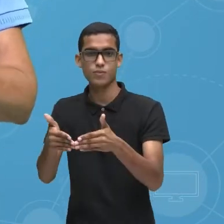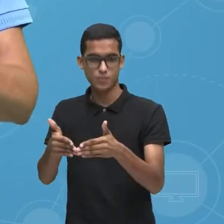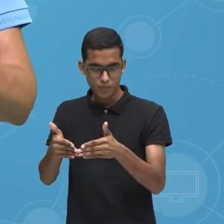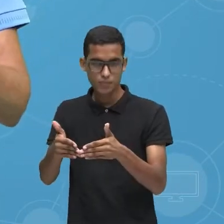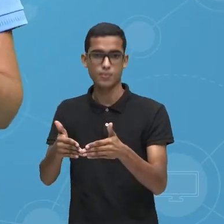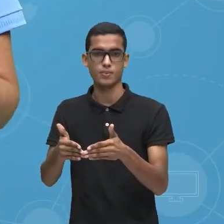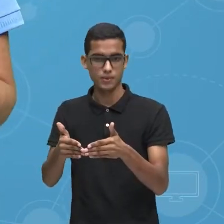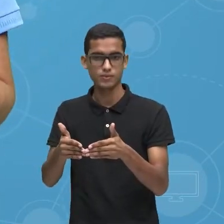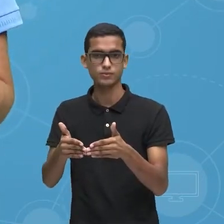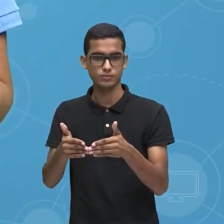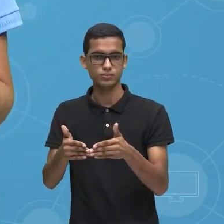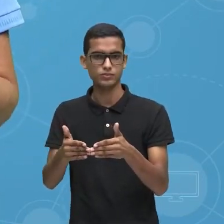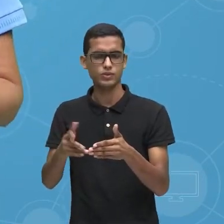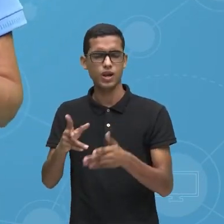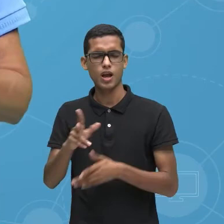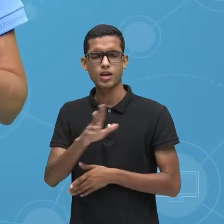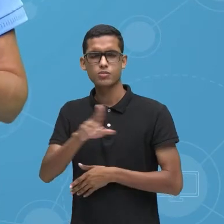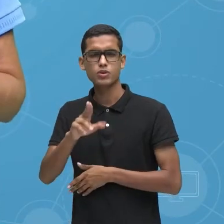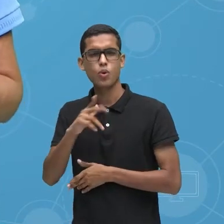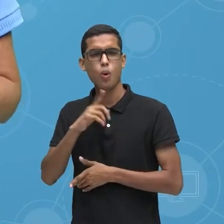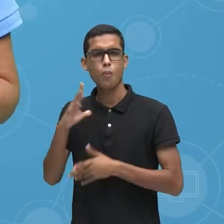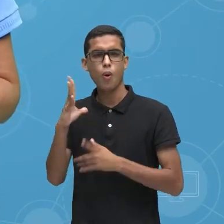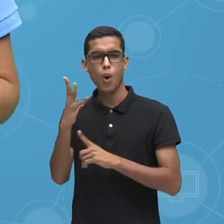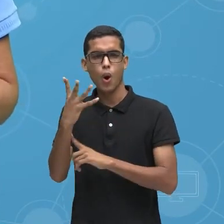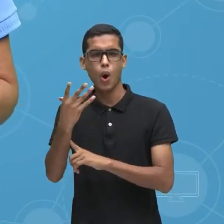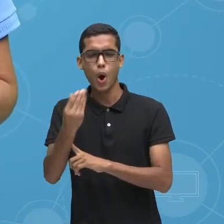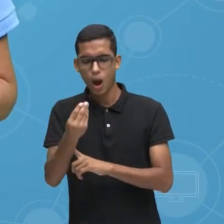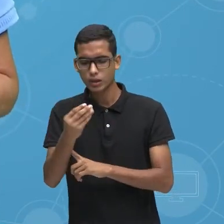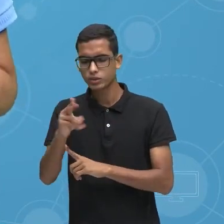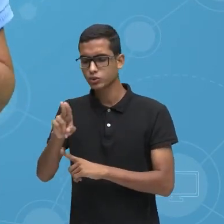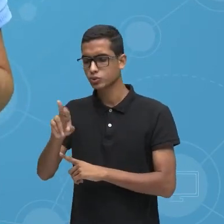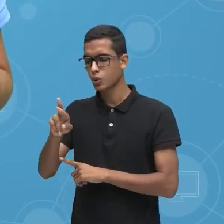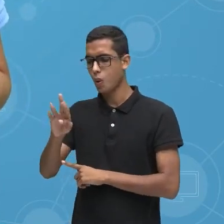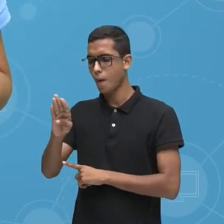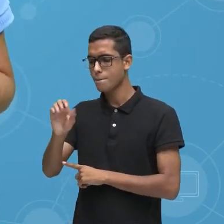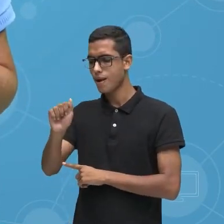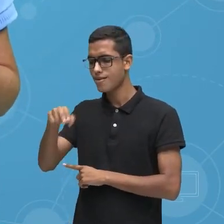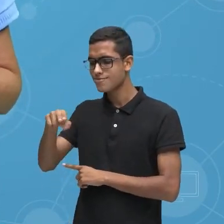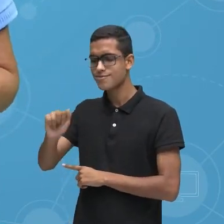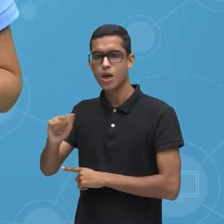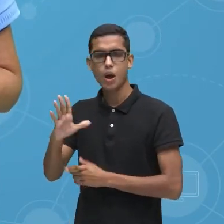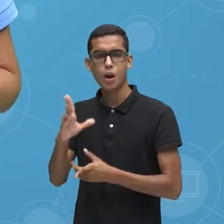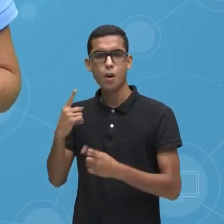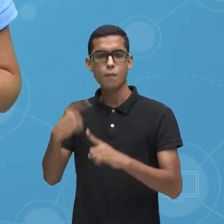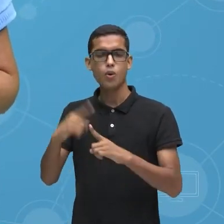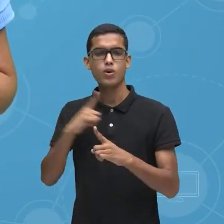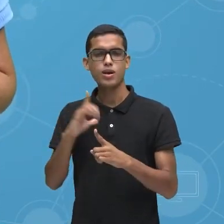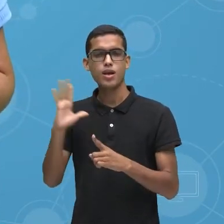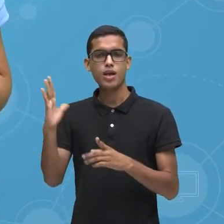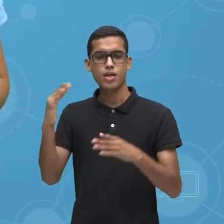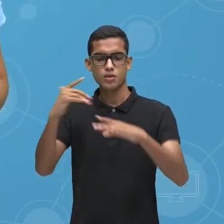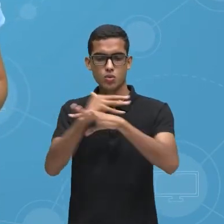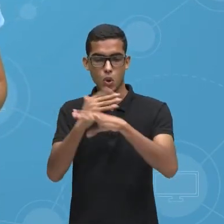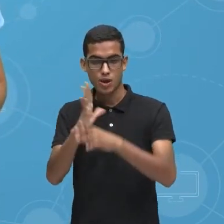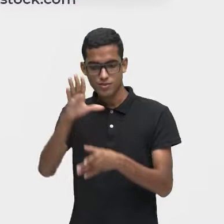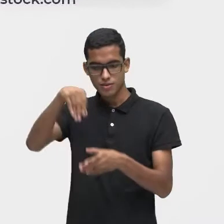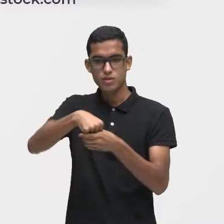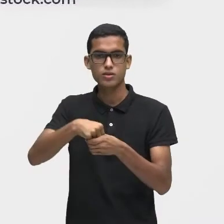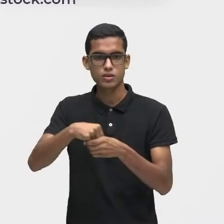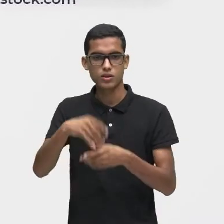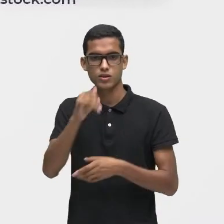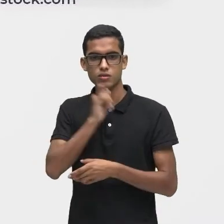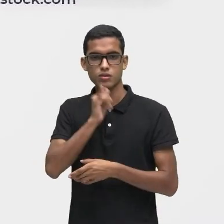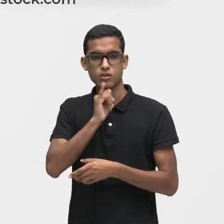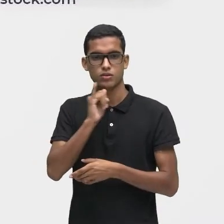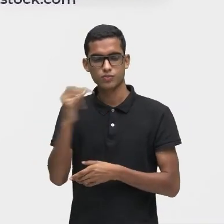é considerada a arte urbana, que é pintada nos grandes muros da cidade, você usa o spray. E vamos dar um exemplo de 2